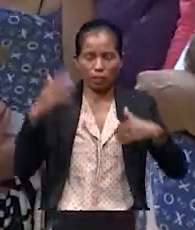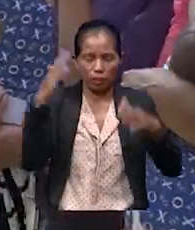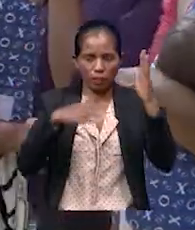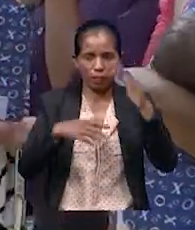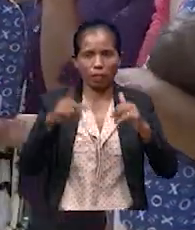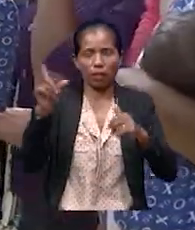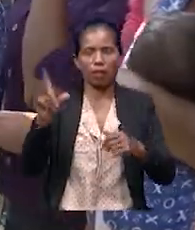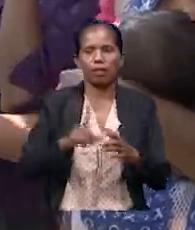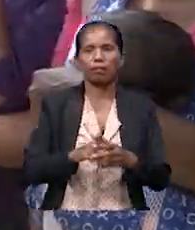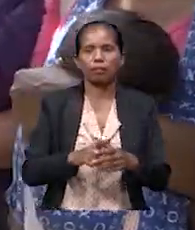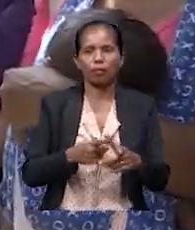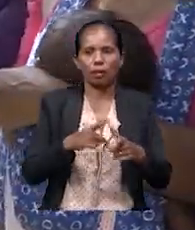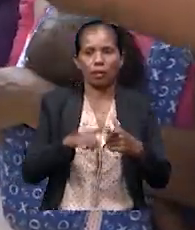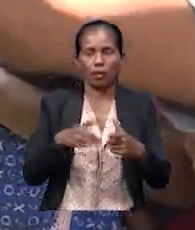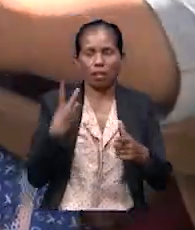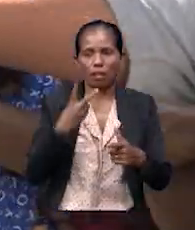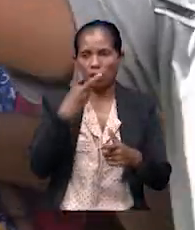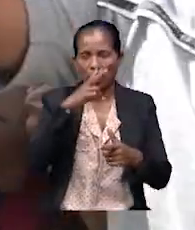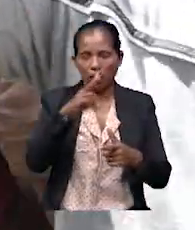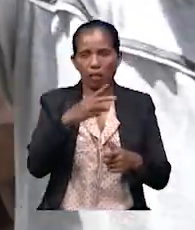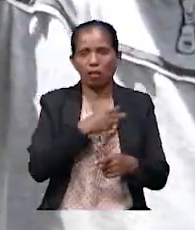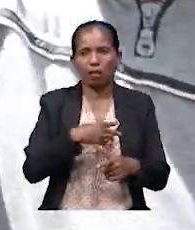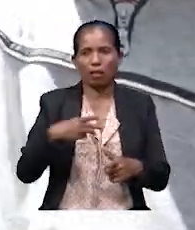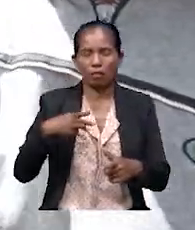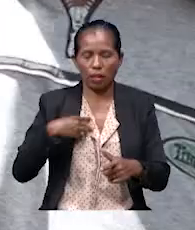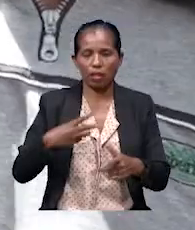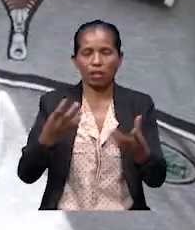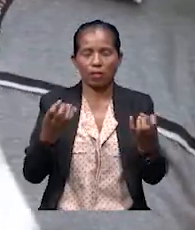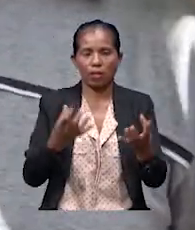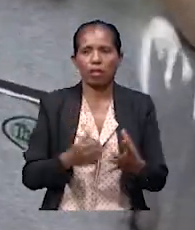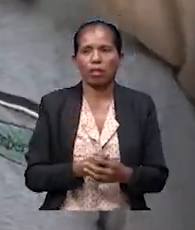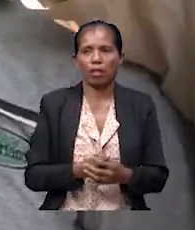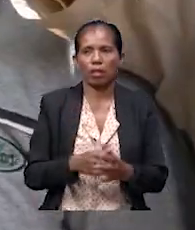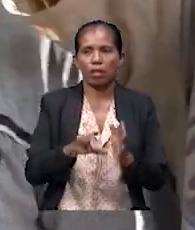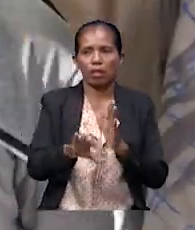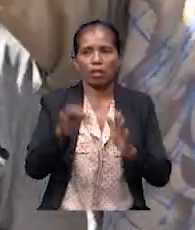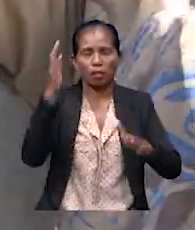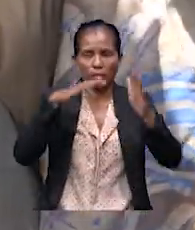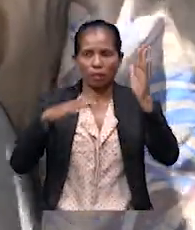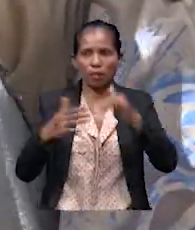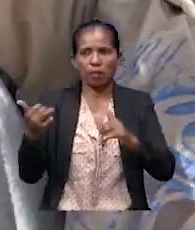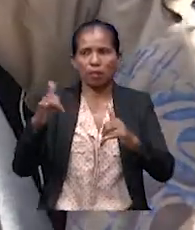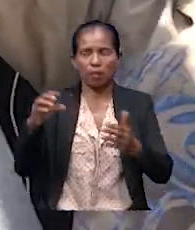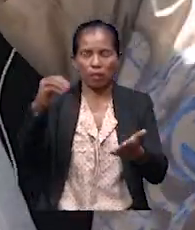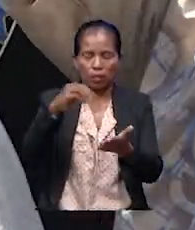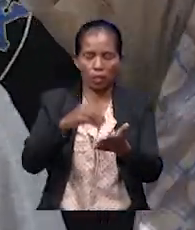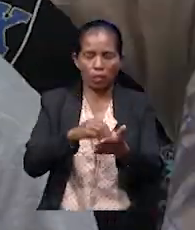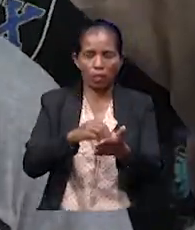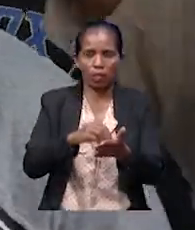sider ninian e depois o haremos e a madre balumos het um problema de mas que sir hatama tia ona